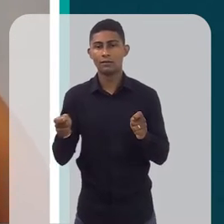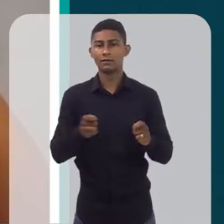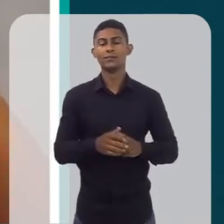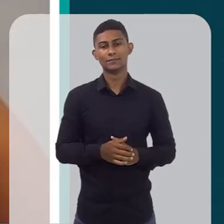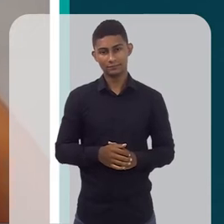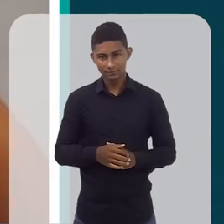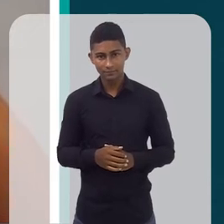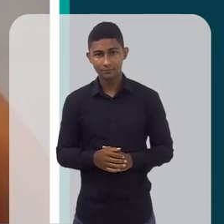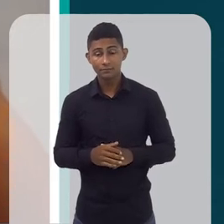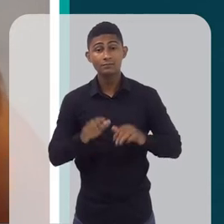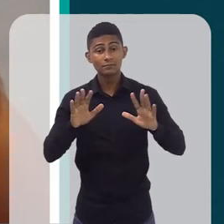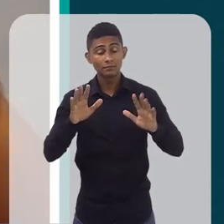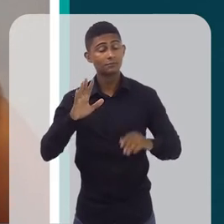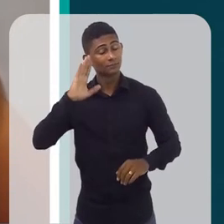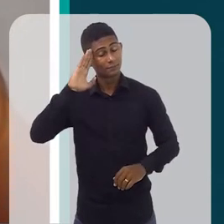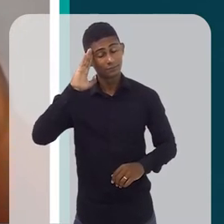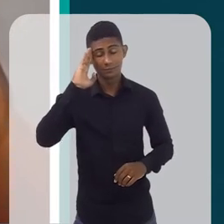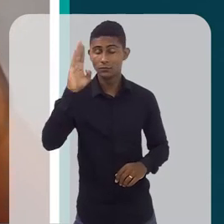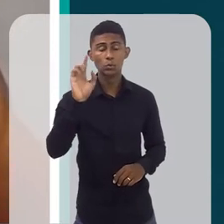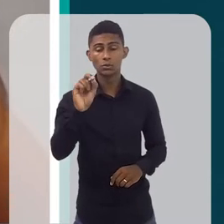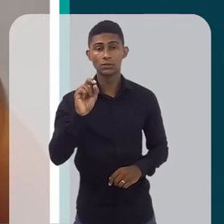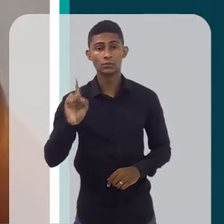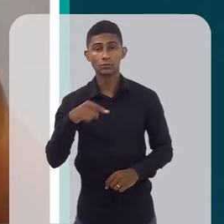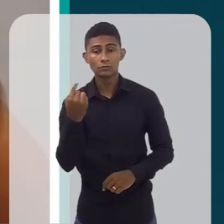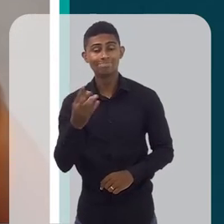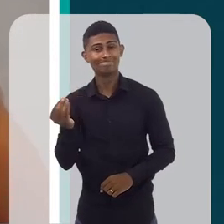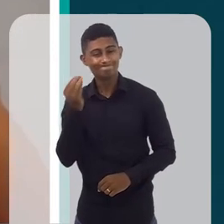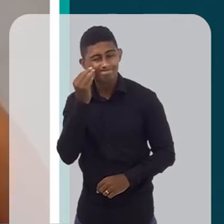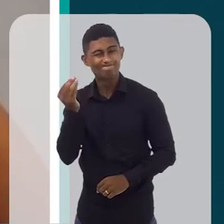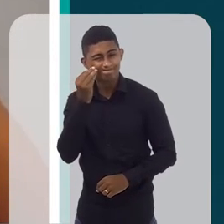do nosso trabalho, mas tentar